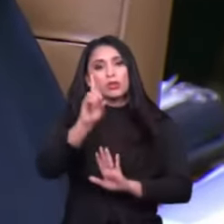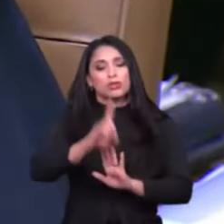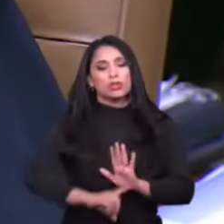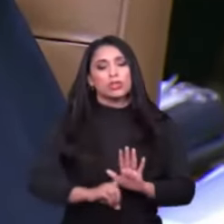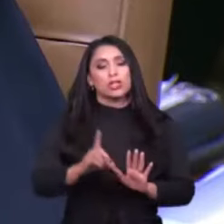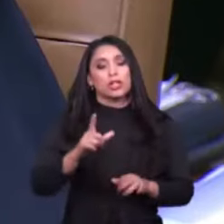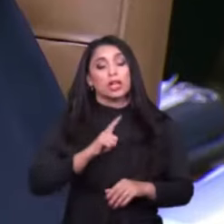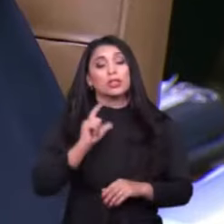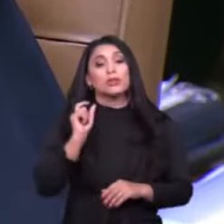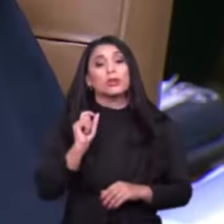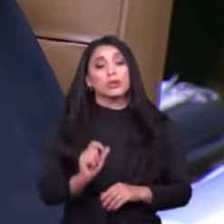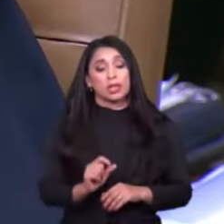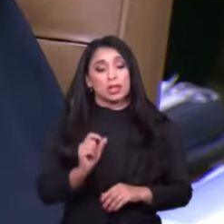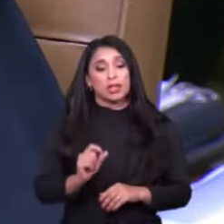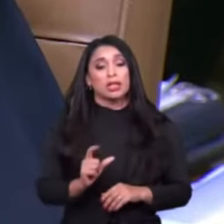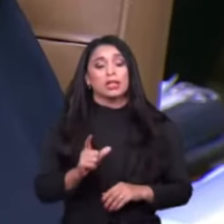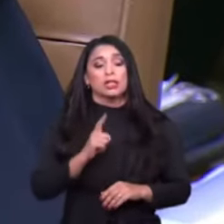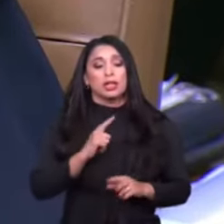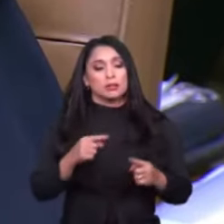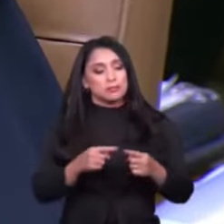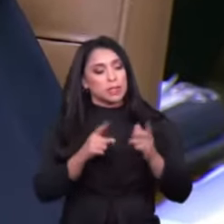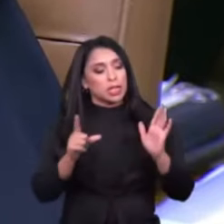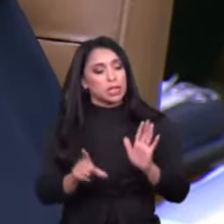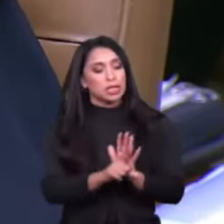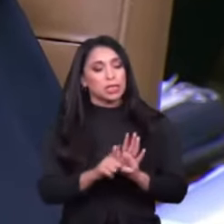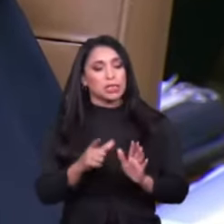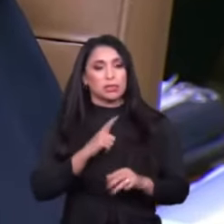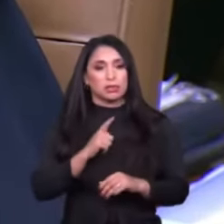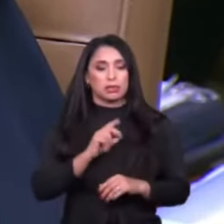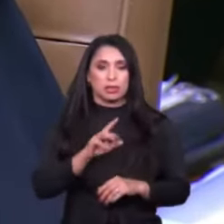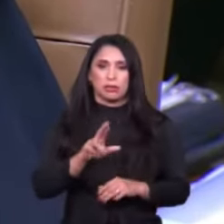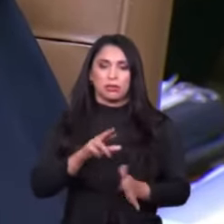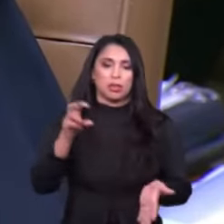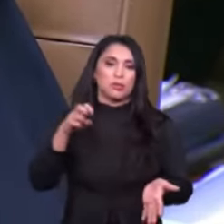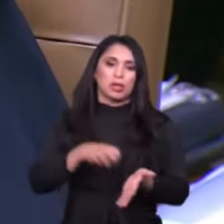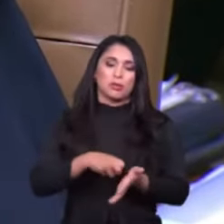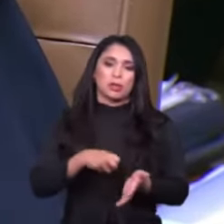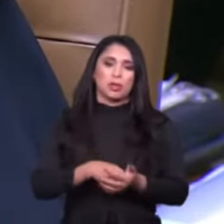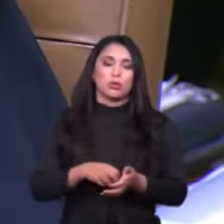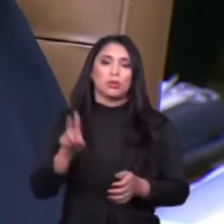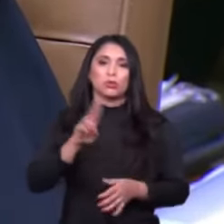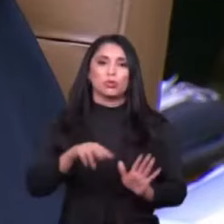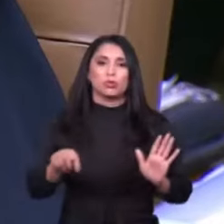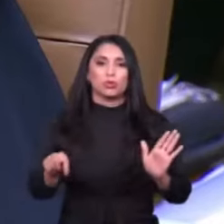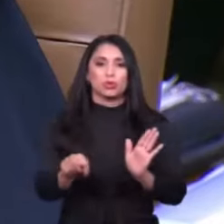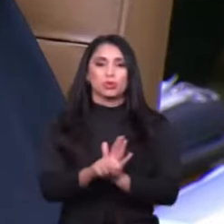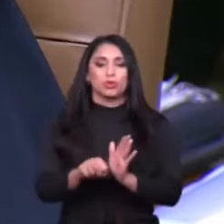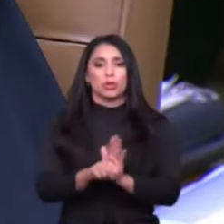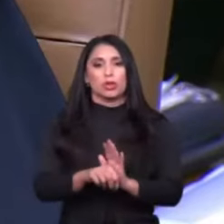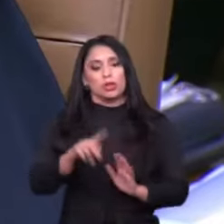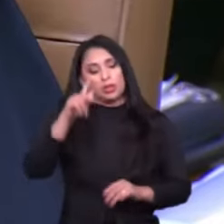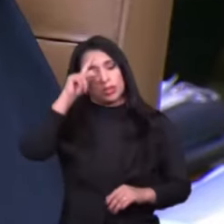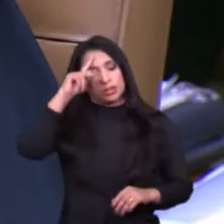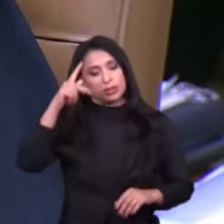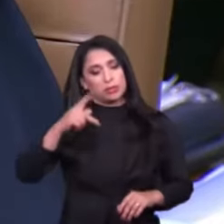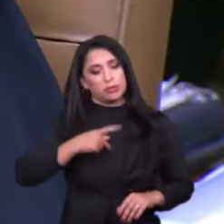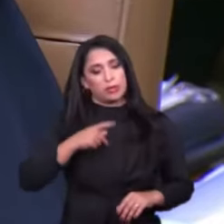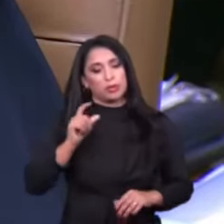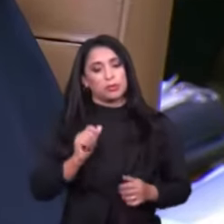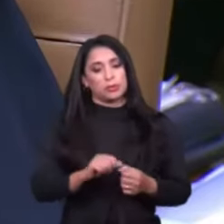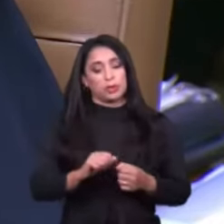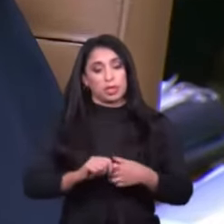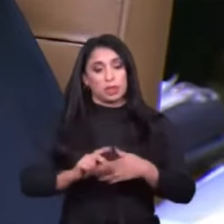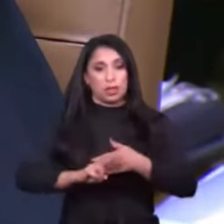intimidade seria considerar inteiramente lícita e, portanto, impunível a conduta de portar drogas para uso próprio, o que poderia induzir